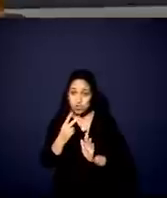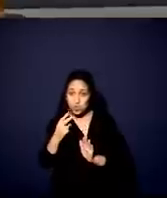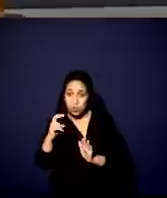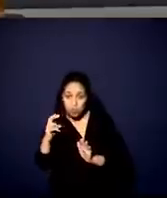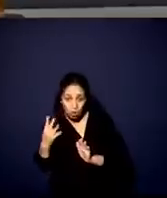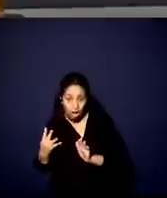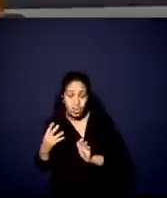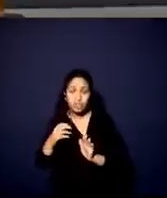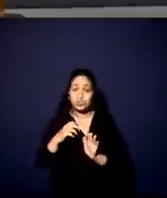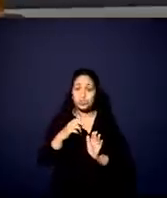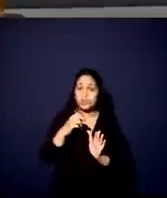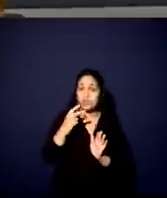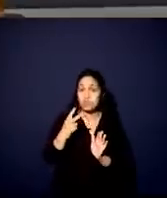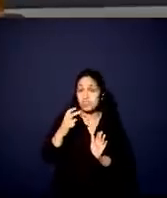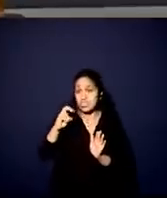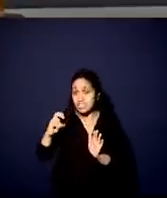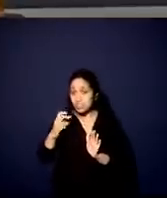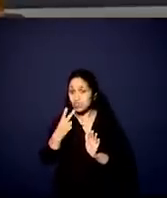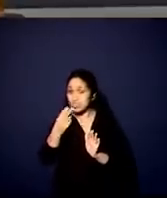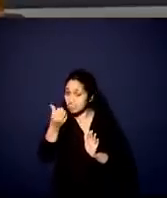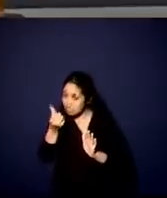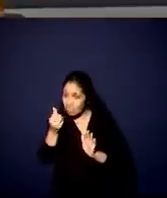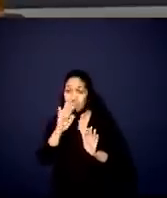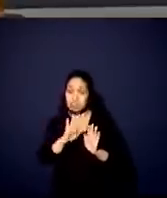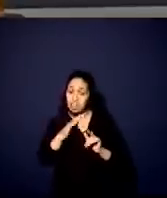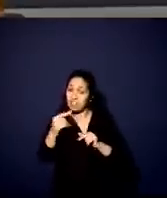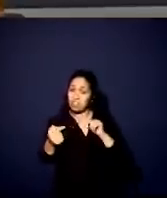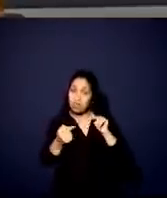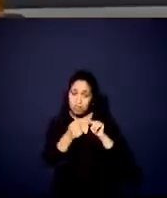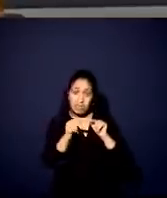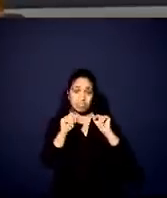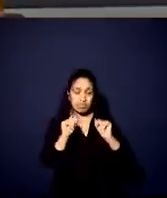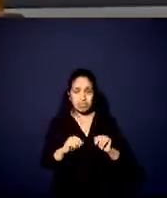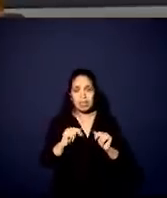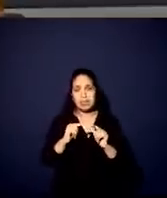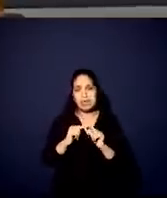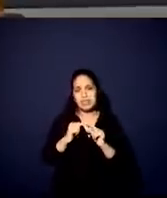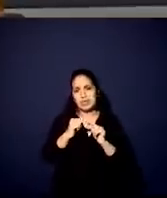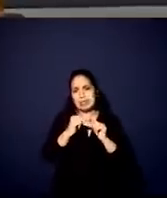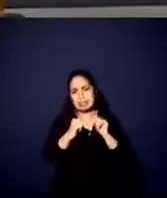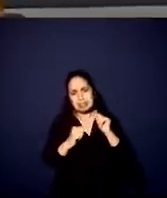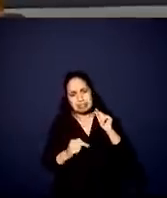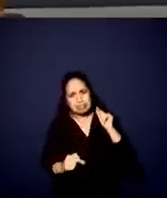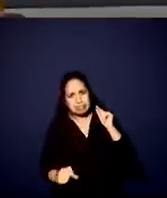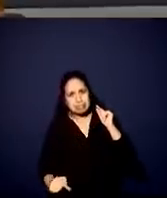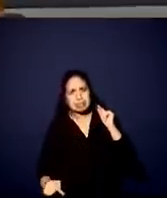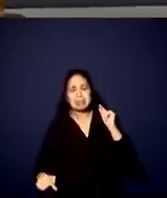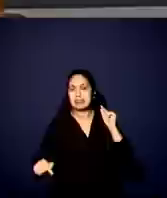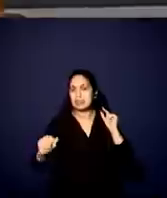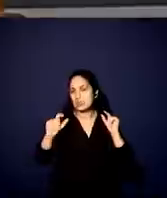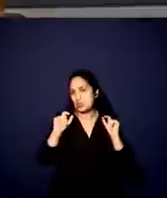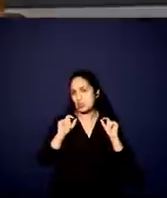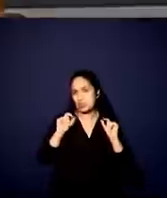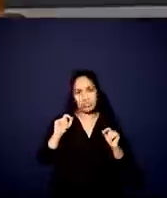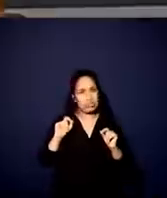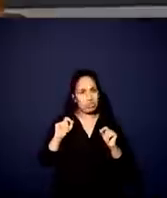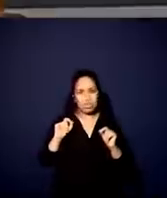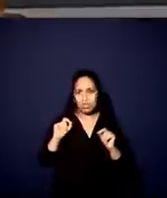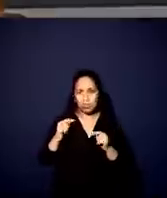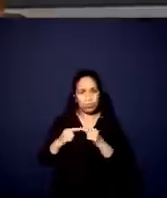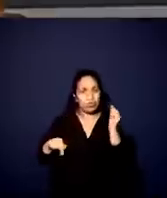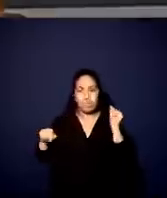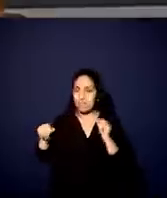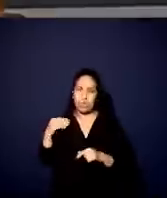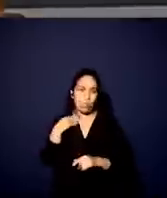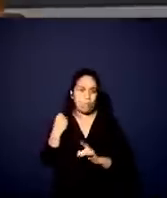meta e essa inflação de 24 25 26 começou a se afastar da meta e não tem nada a ver com o banco central